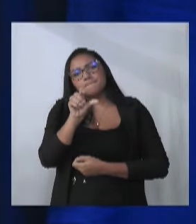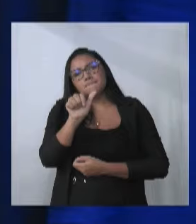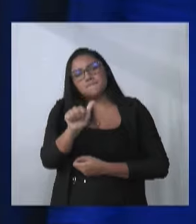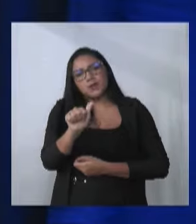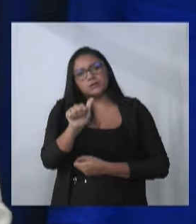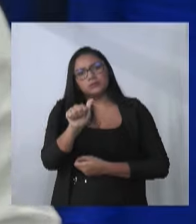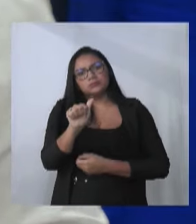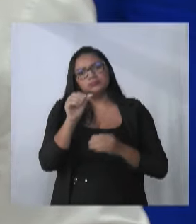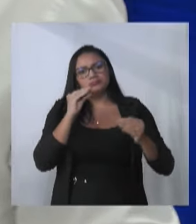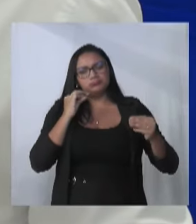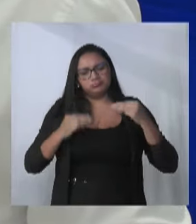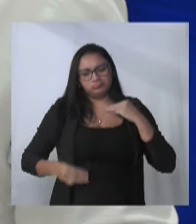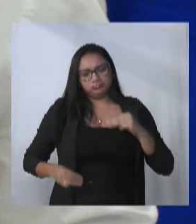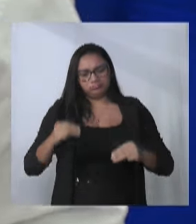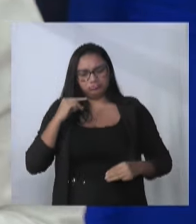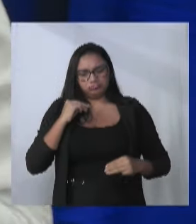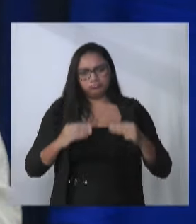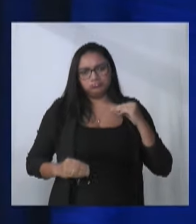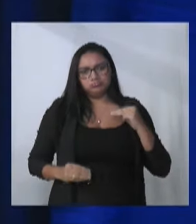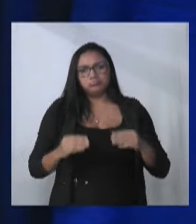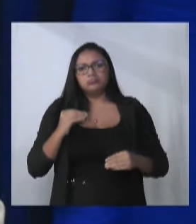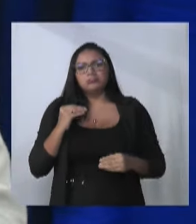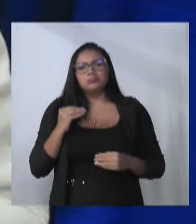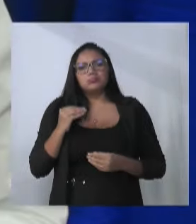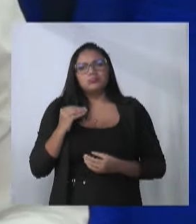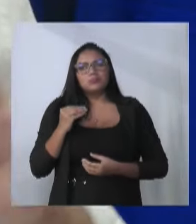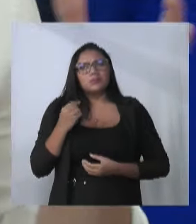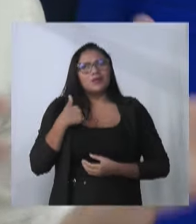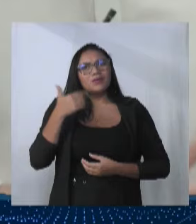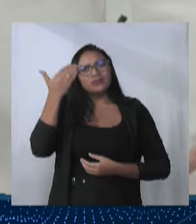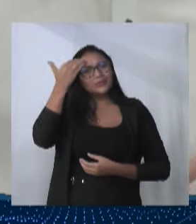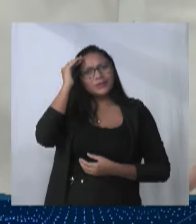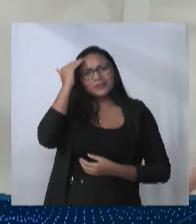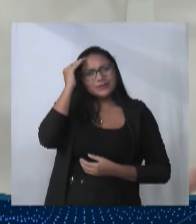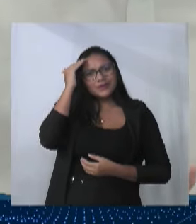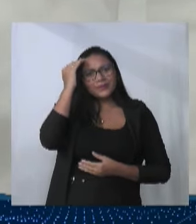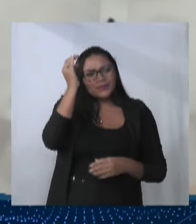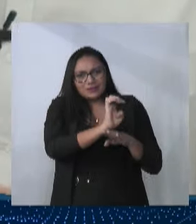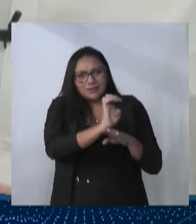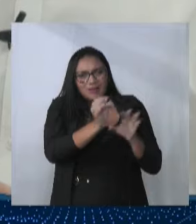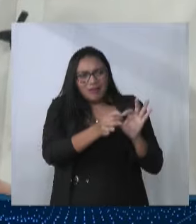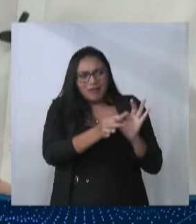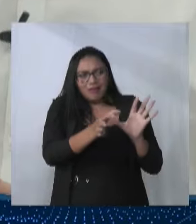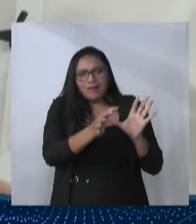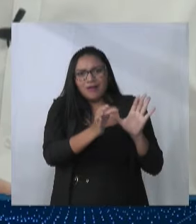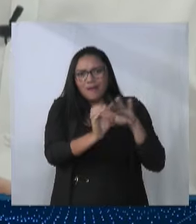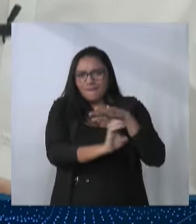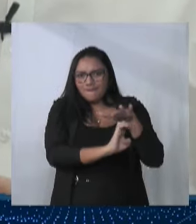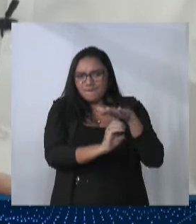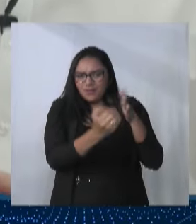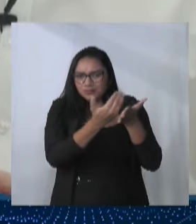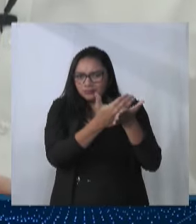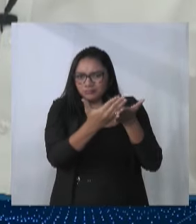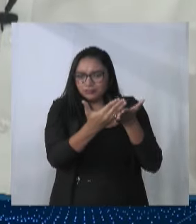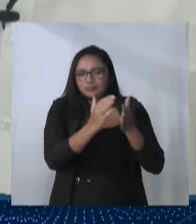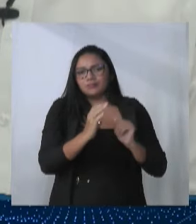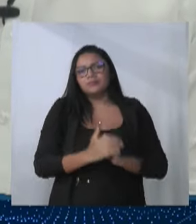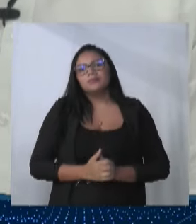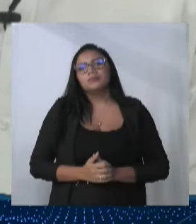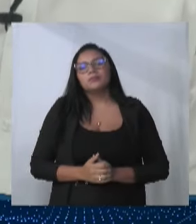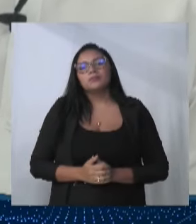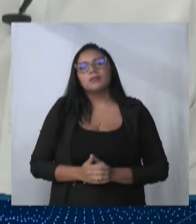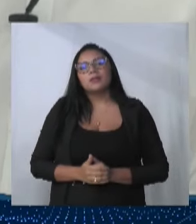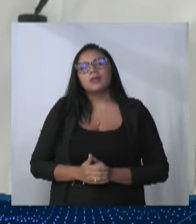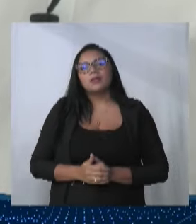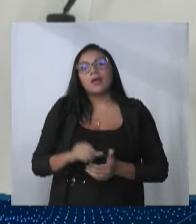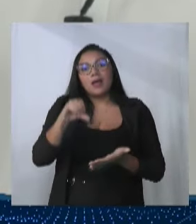melhor, porque não entra na minha cabeça o estado abrindo empresa, por exemplo. A capital do estado do Piauí, ela tem